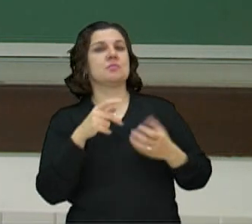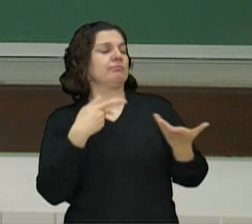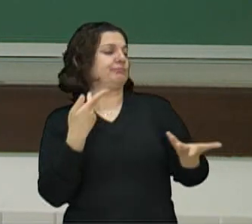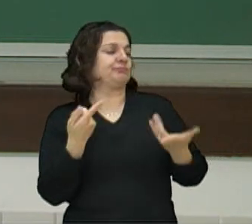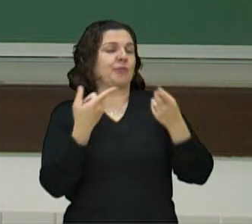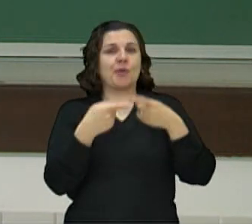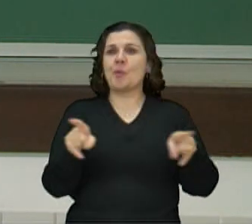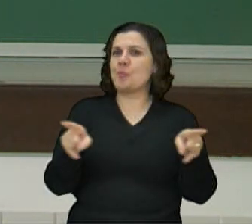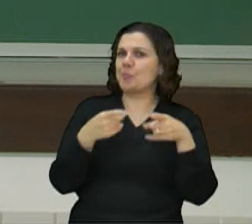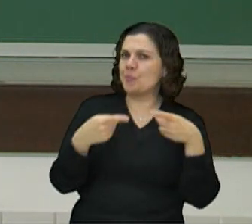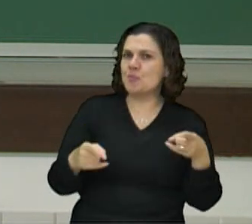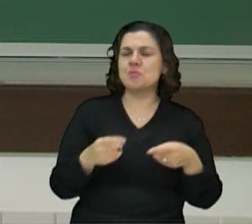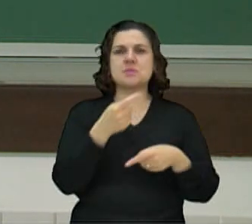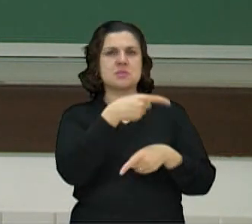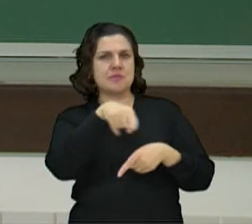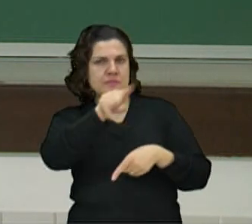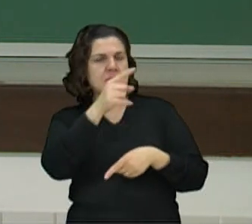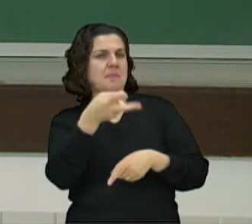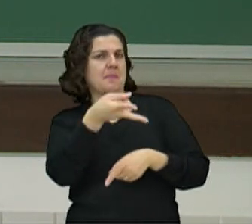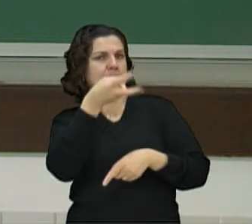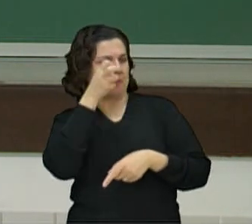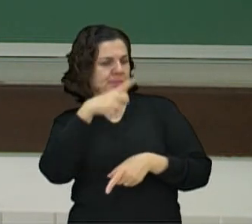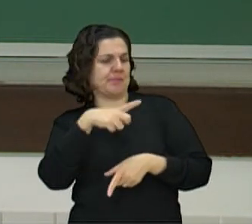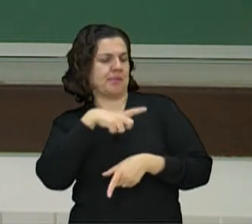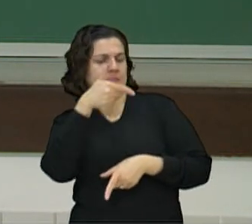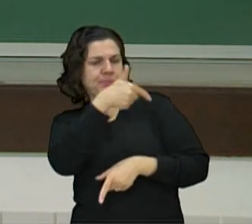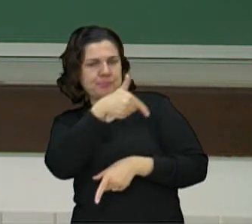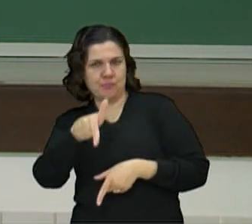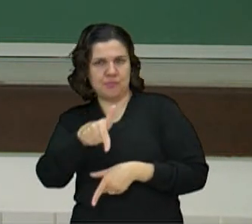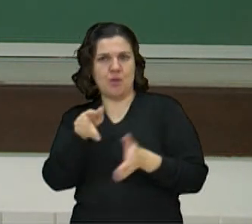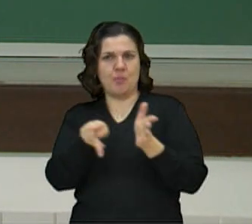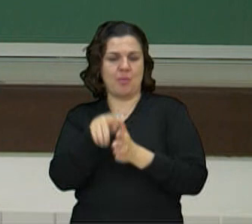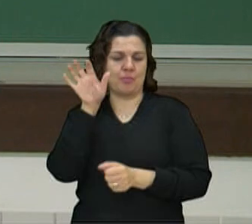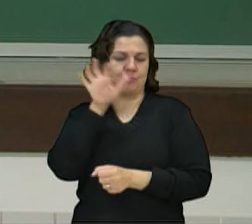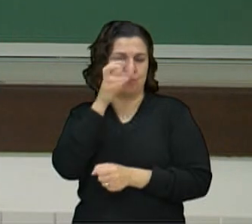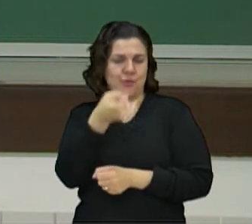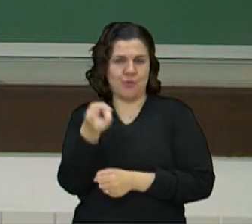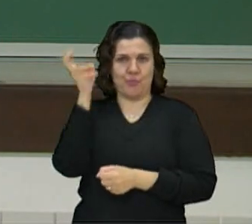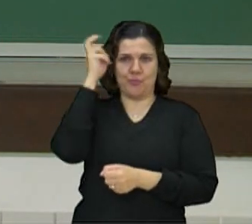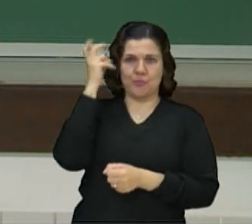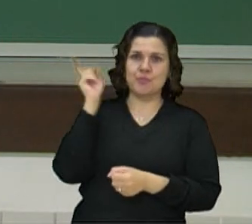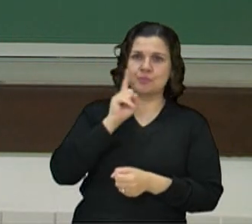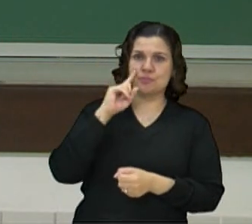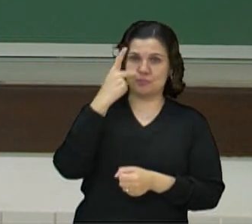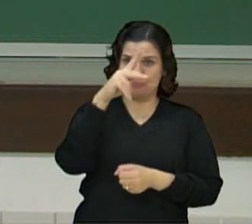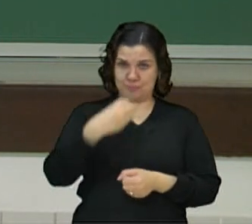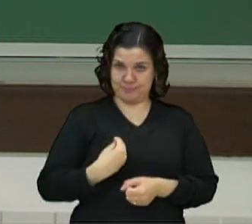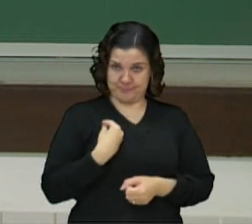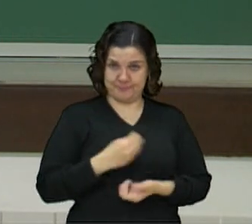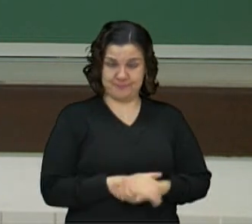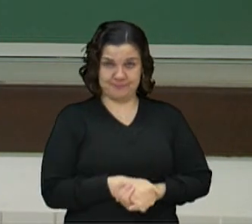consegue perceber se existe ou não uma influência da cultura norte-americana na sua vida?